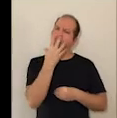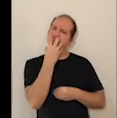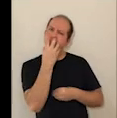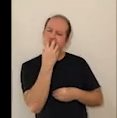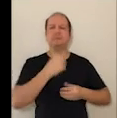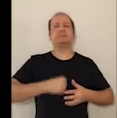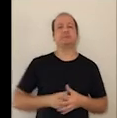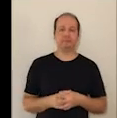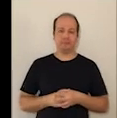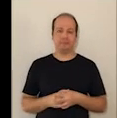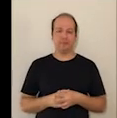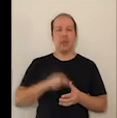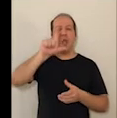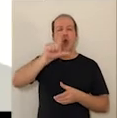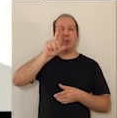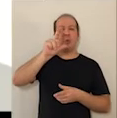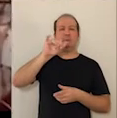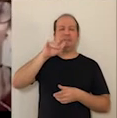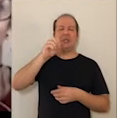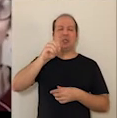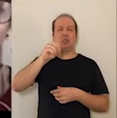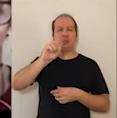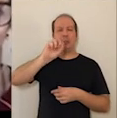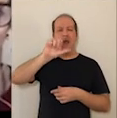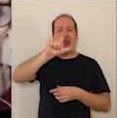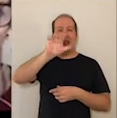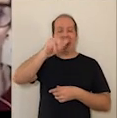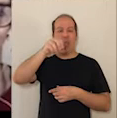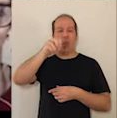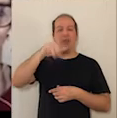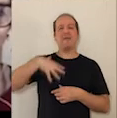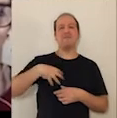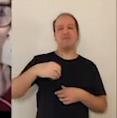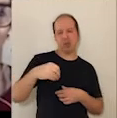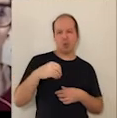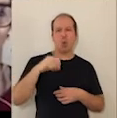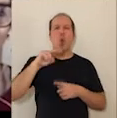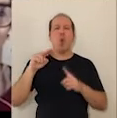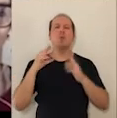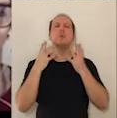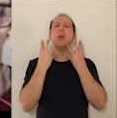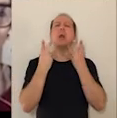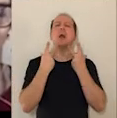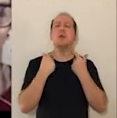cadela. Luciano Gatti, como Leone, filho de Corbaccio, ou o leão.